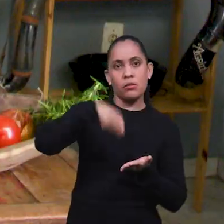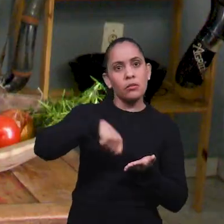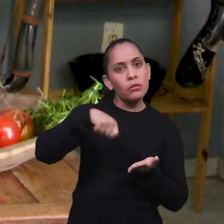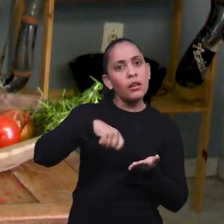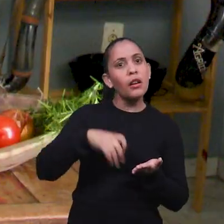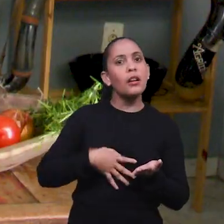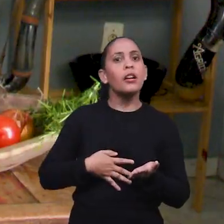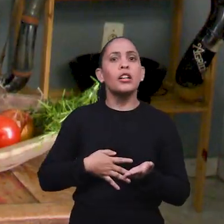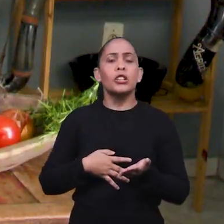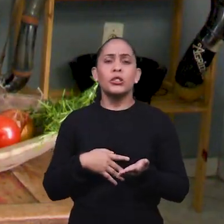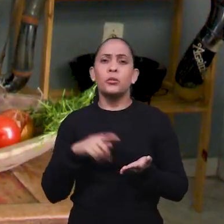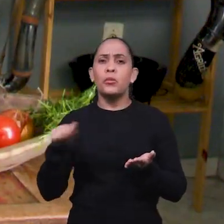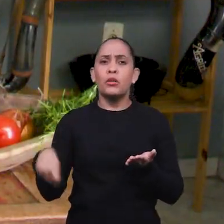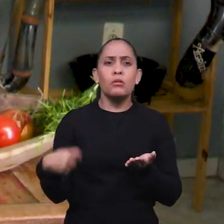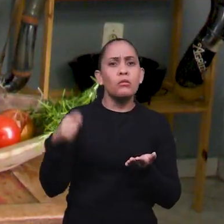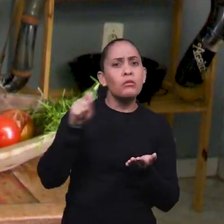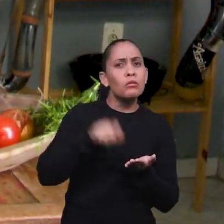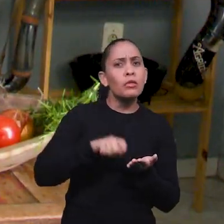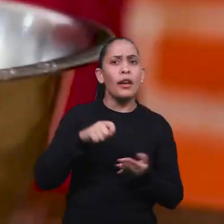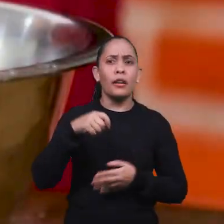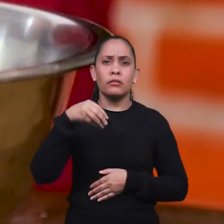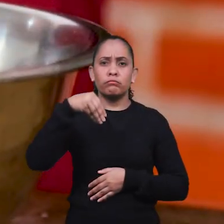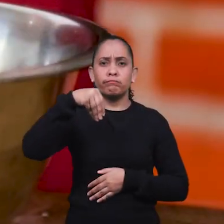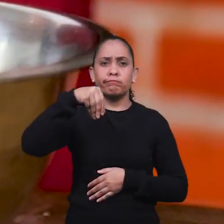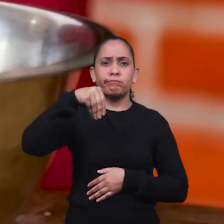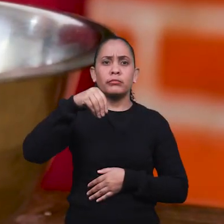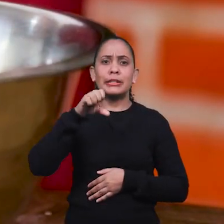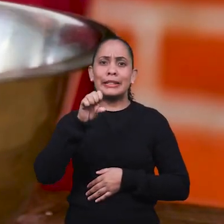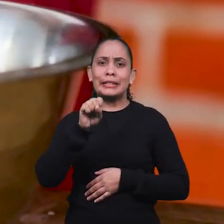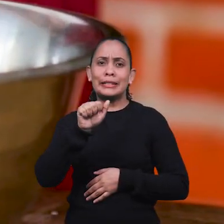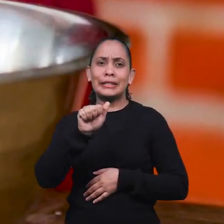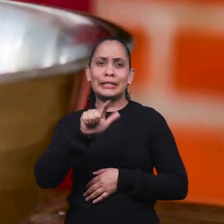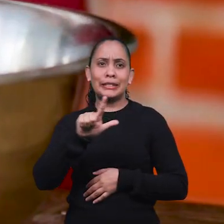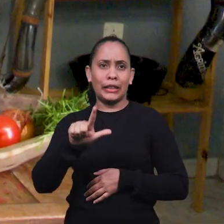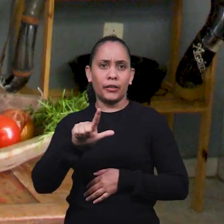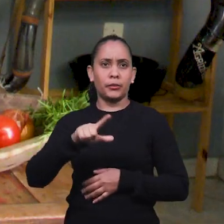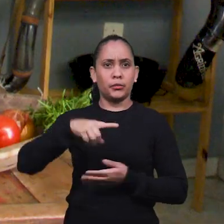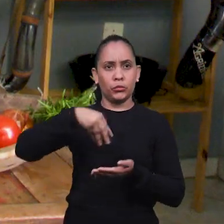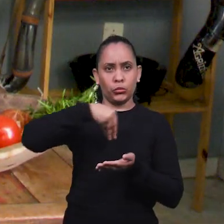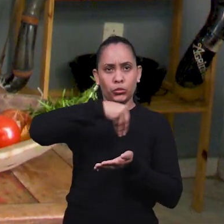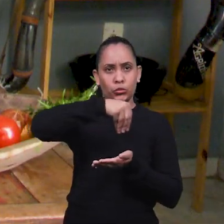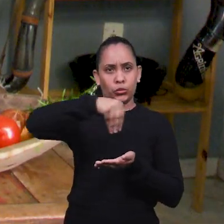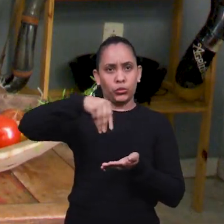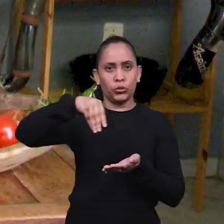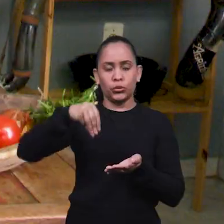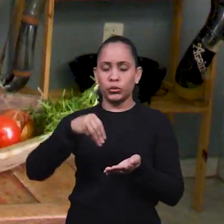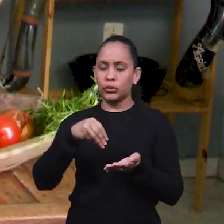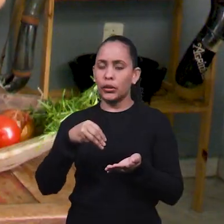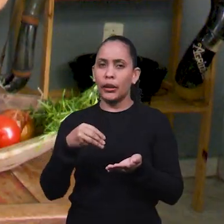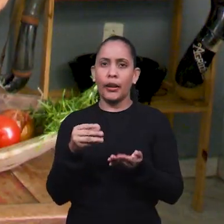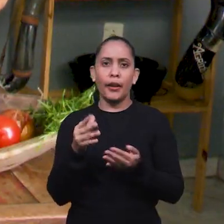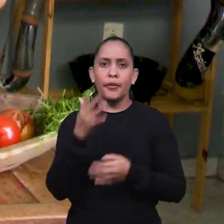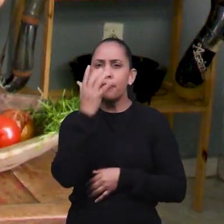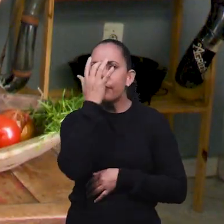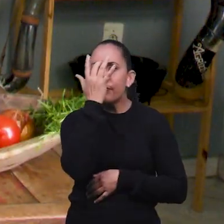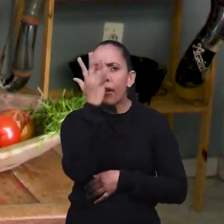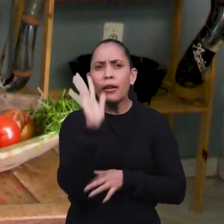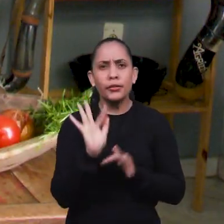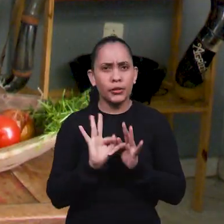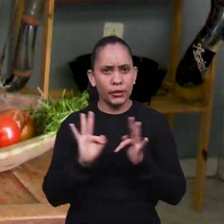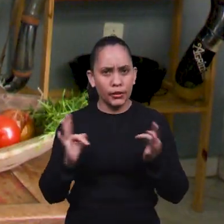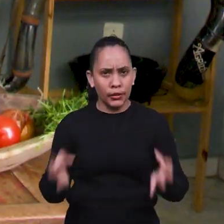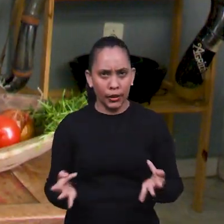de café, uma colher pequenininha de sal. Então vou colocar aqui sal. Irmã Glória, a receita é muito